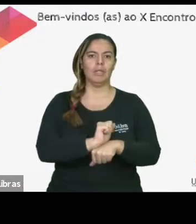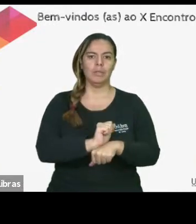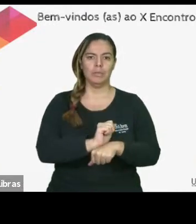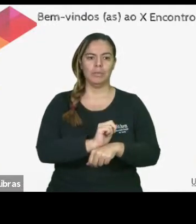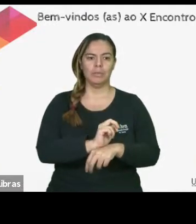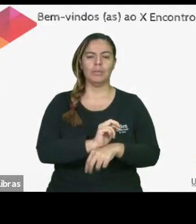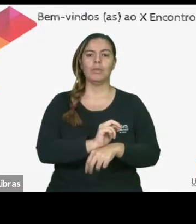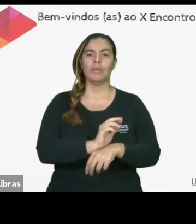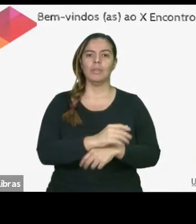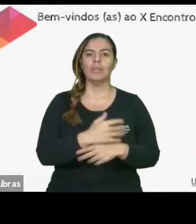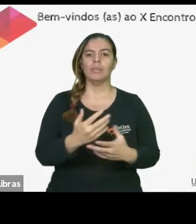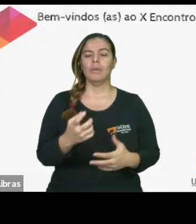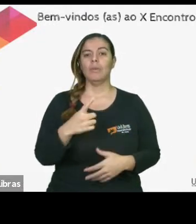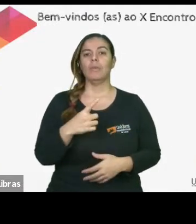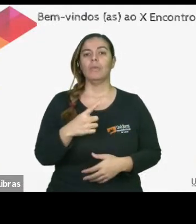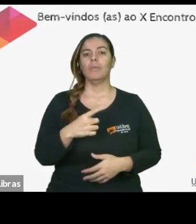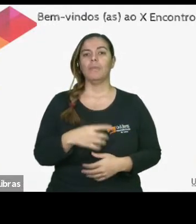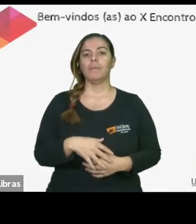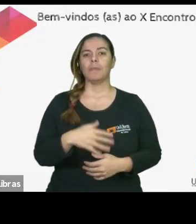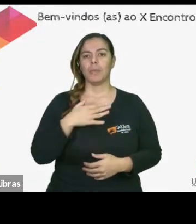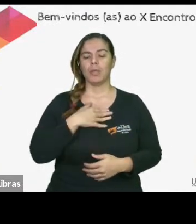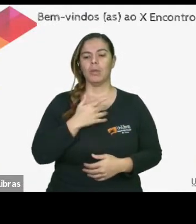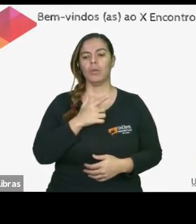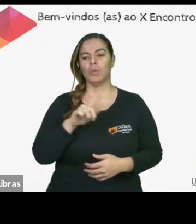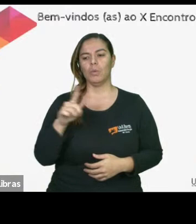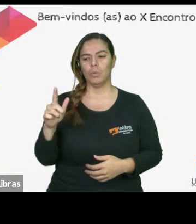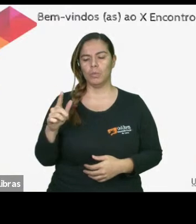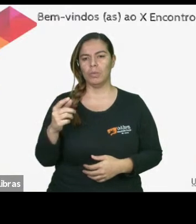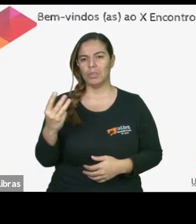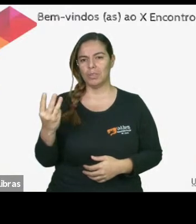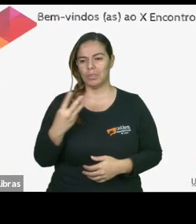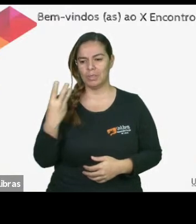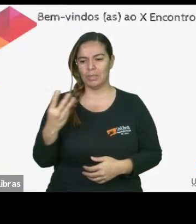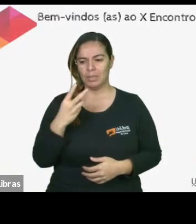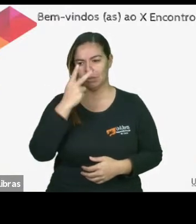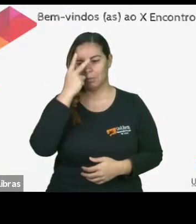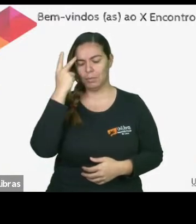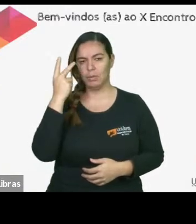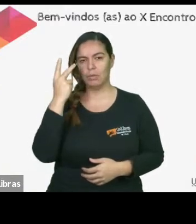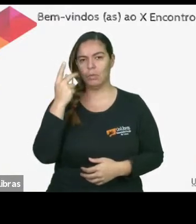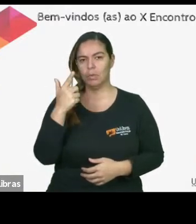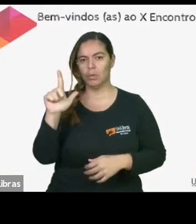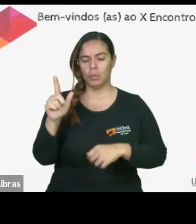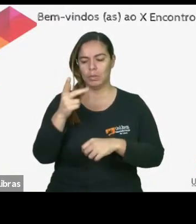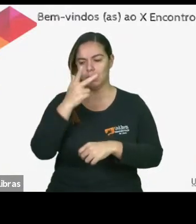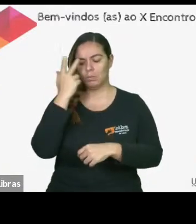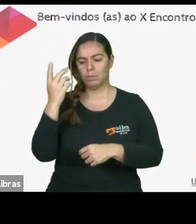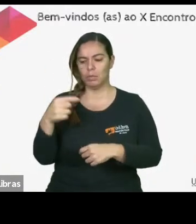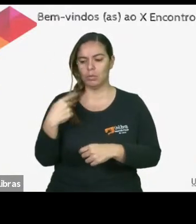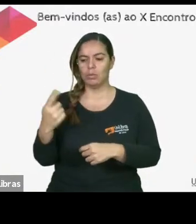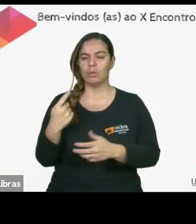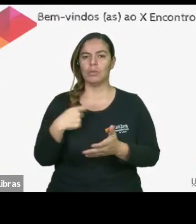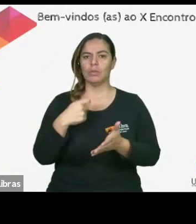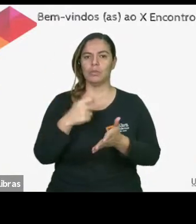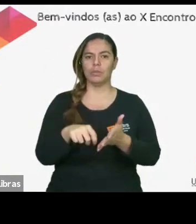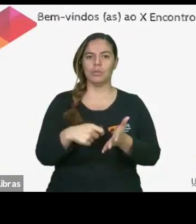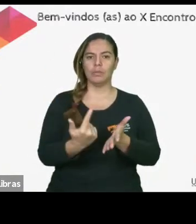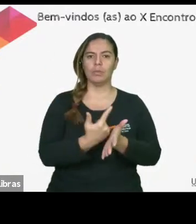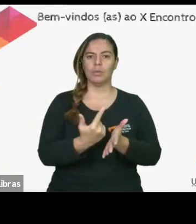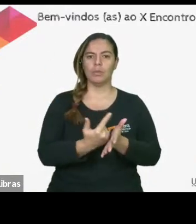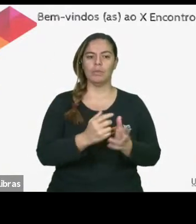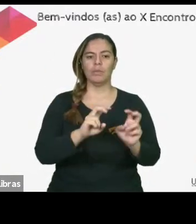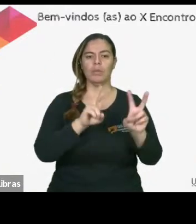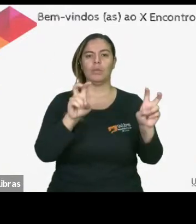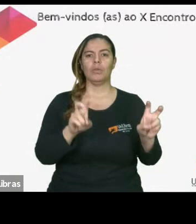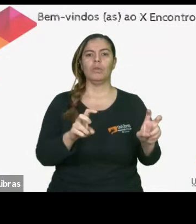Nós escrevemos, eu, Podose, mais o Gustavo Ramos e o Chico Botelho, escrevemos um livrinho chamado Onde Está